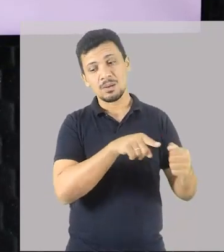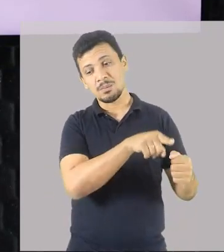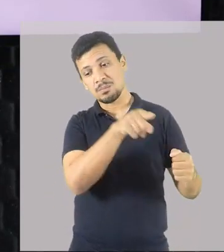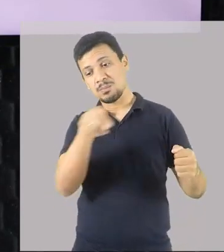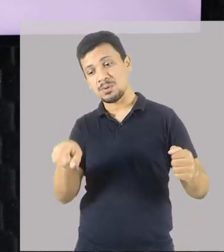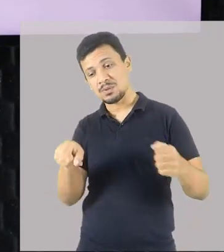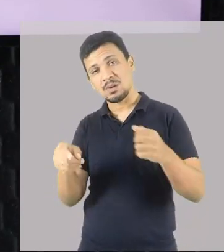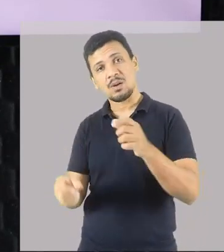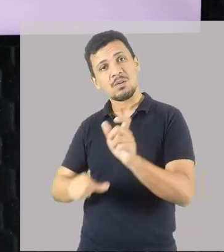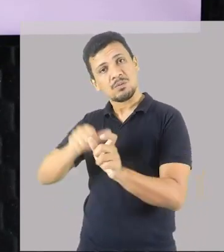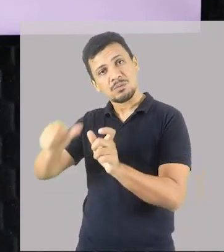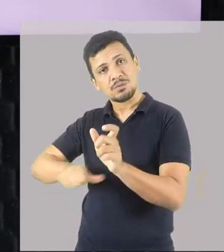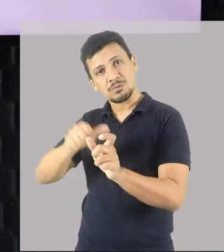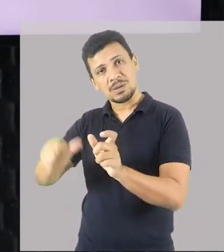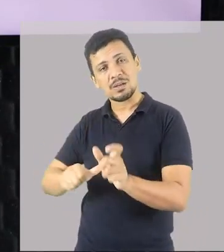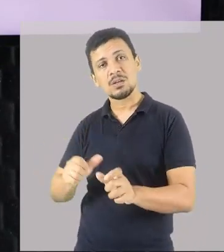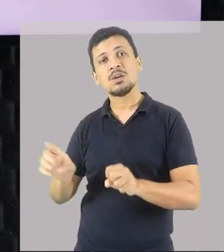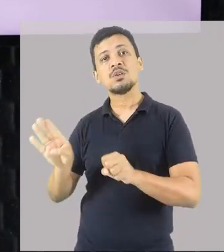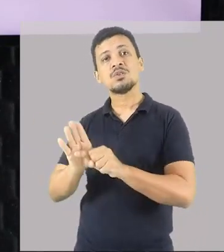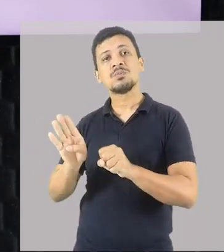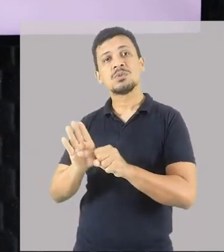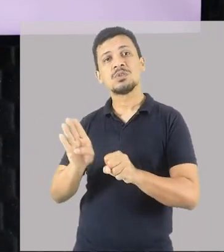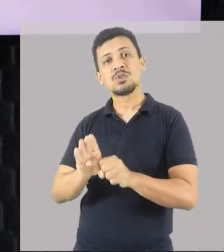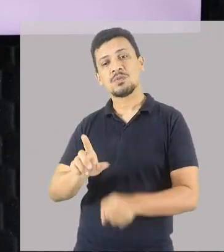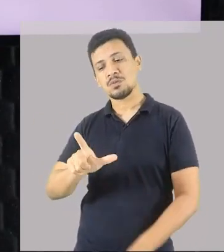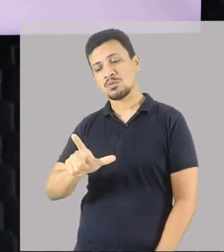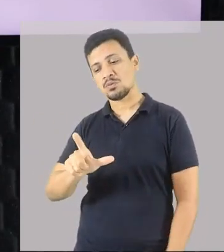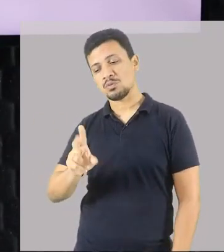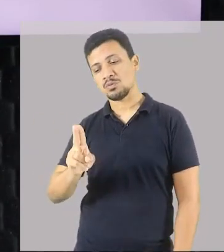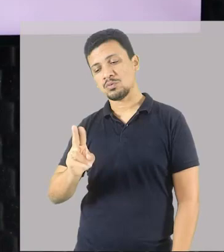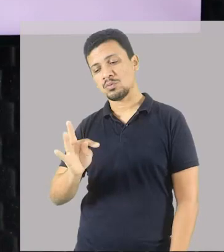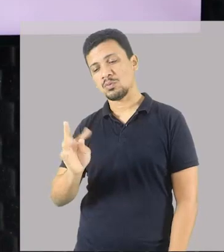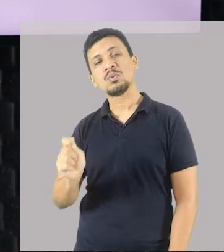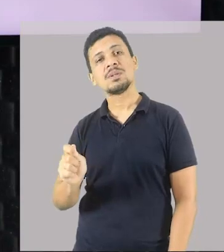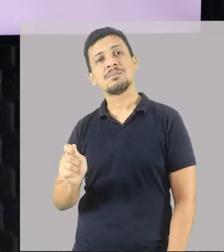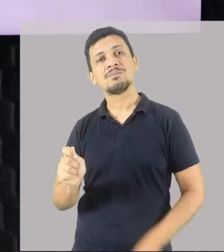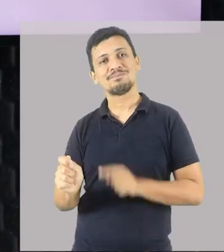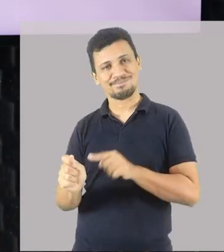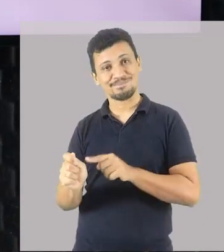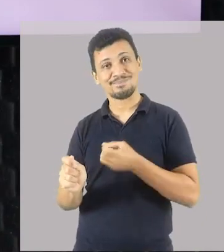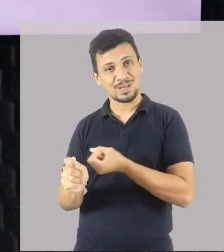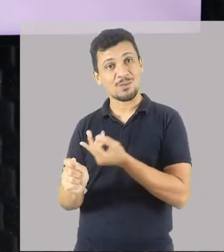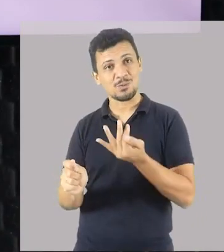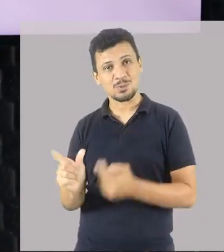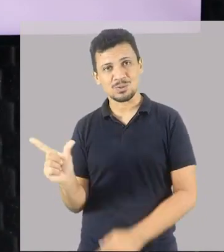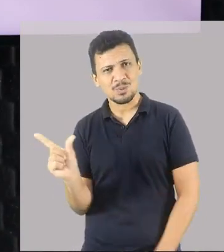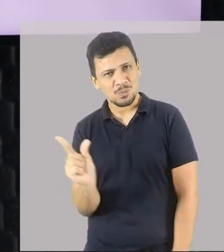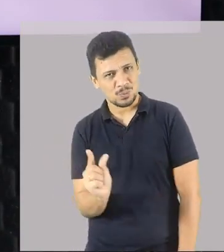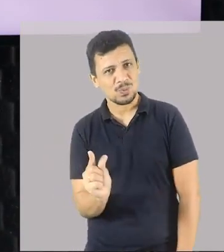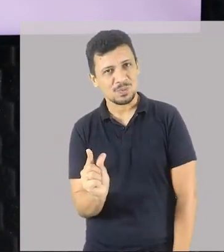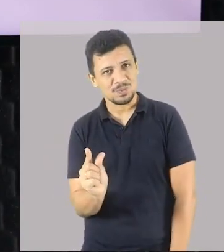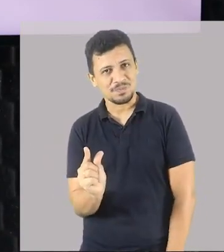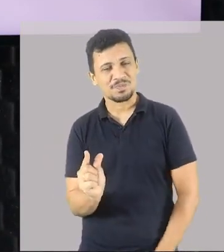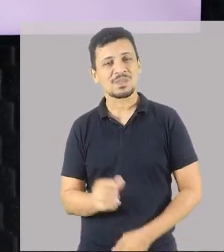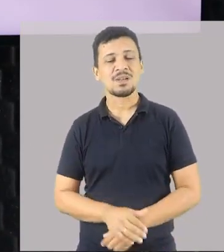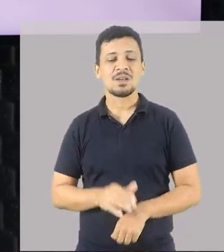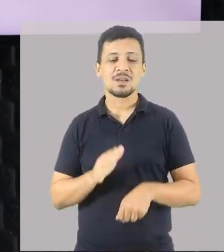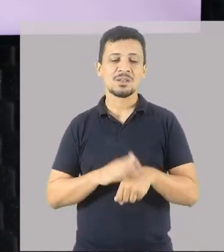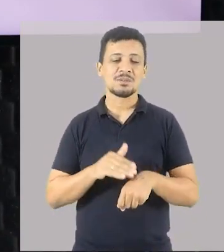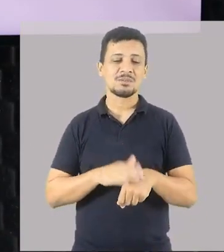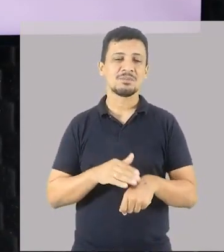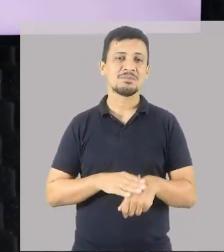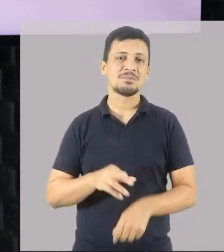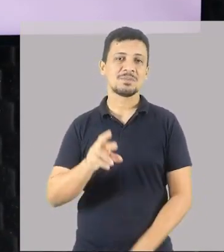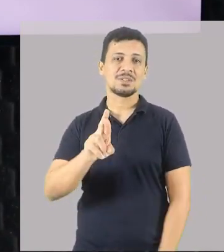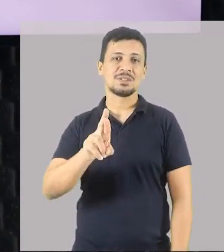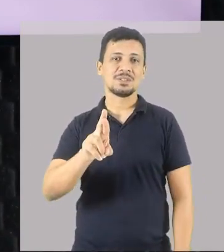o substantivo luta. Quando eu formo o substantivo luta, eu reduzo a quantidade de fonemas. Por isso que ela é chamada de